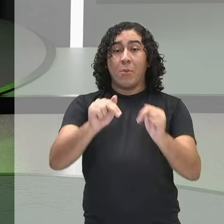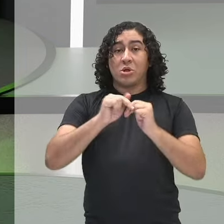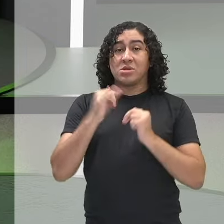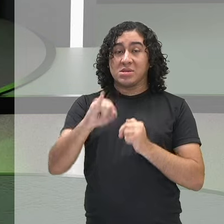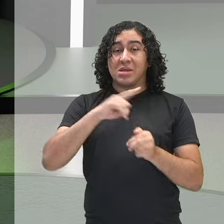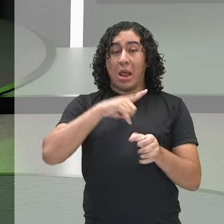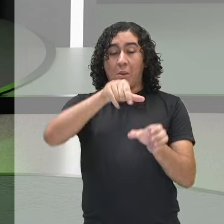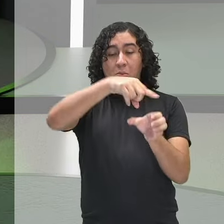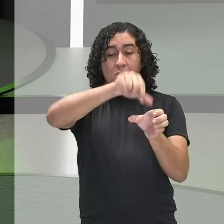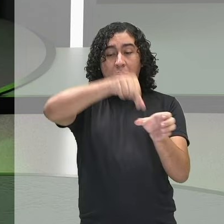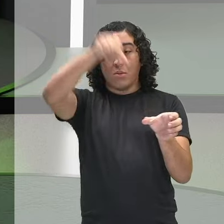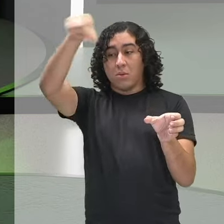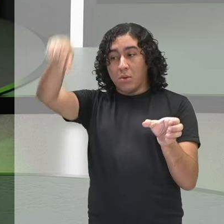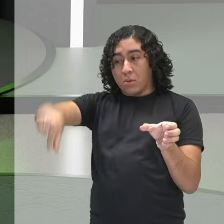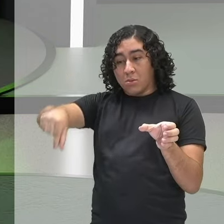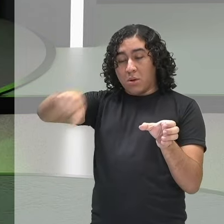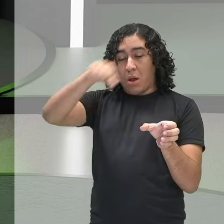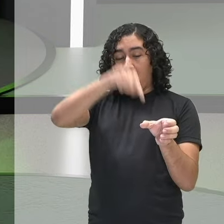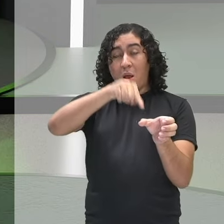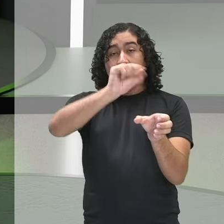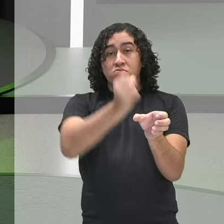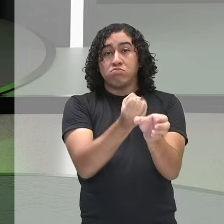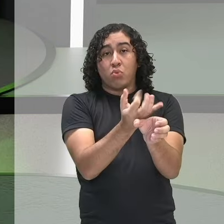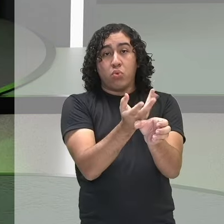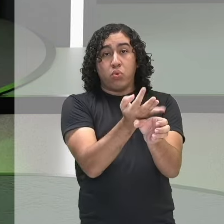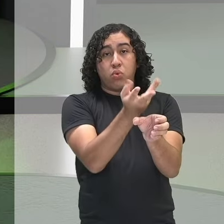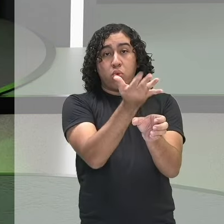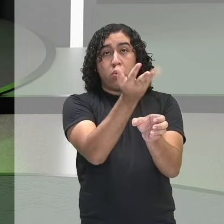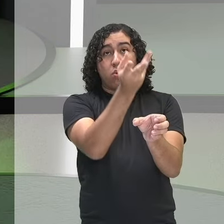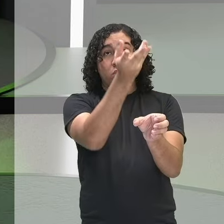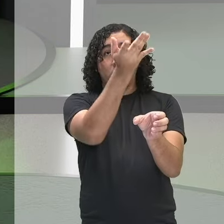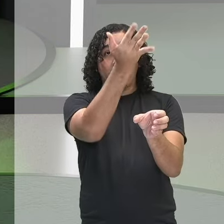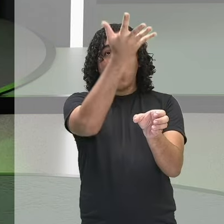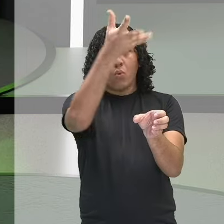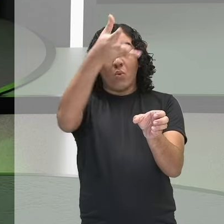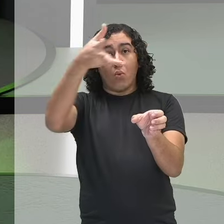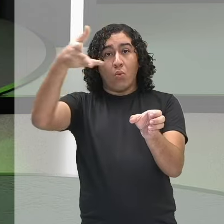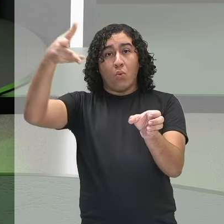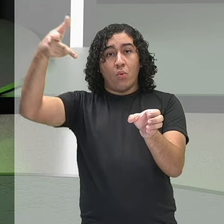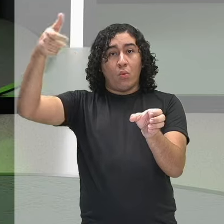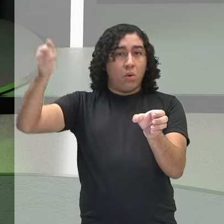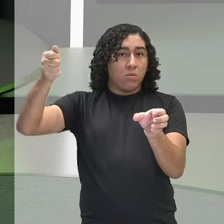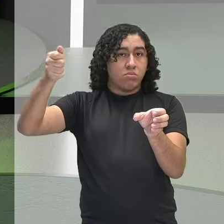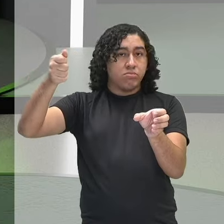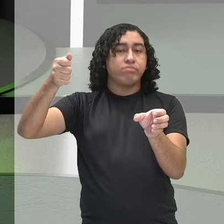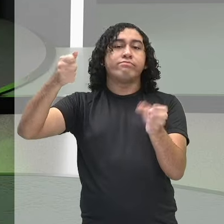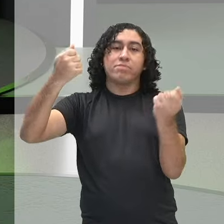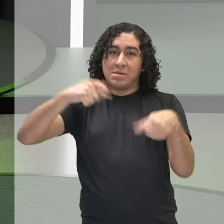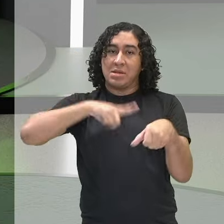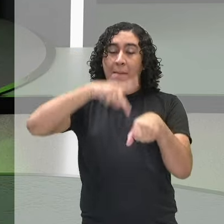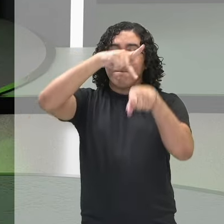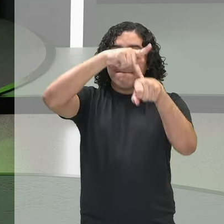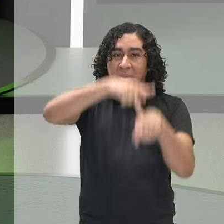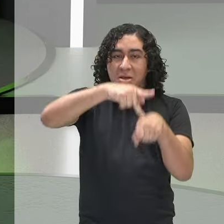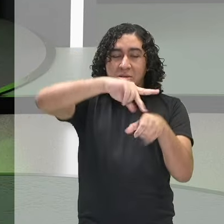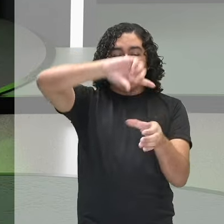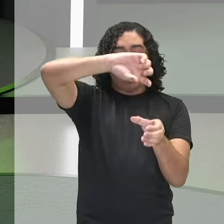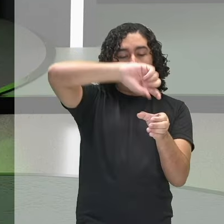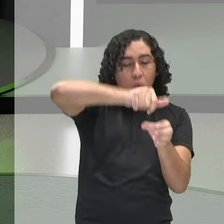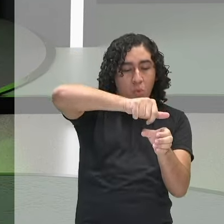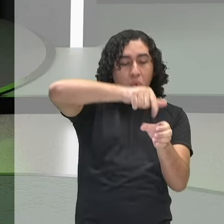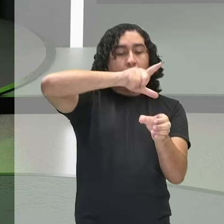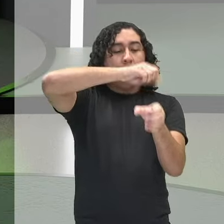aberto ali o refrigerante, o gás vai embora. Entendeu agora? Ele precisa estar sob pressão para